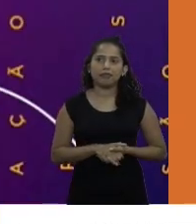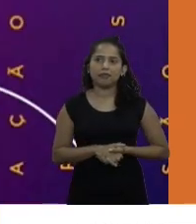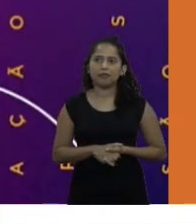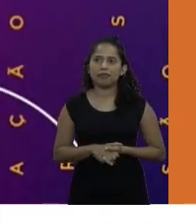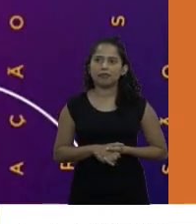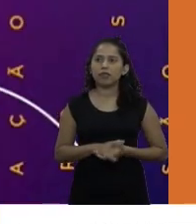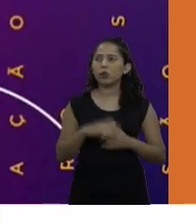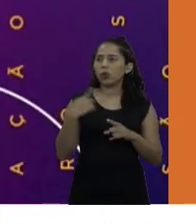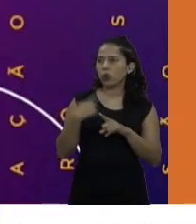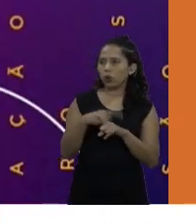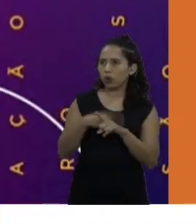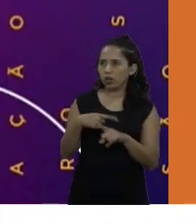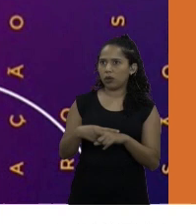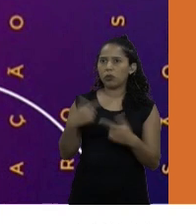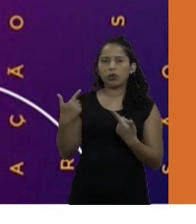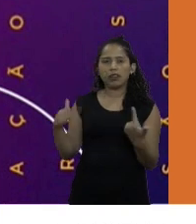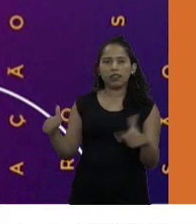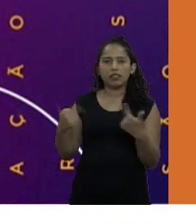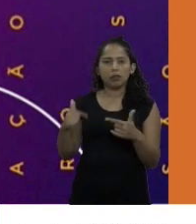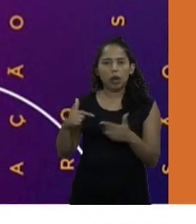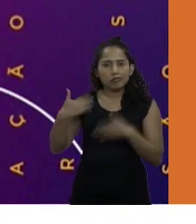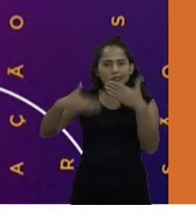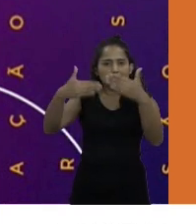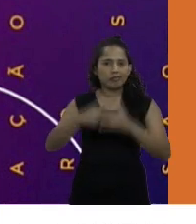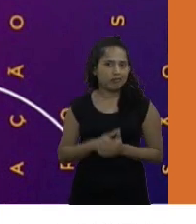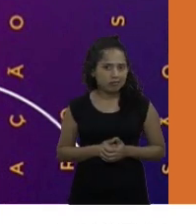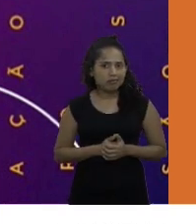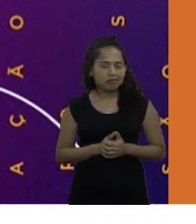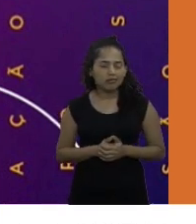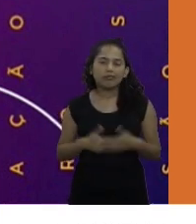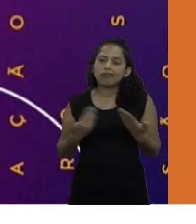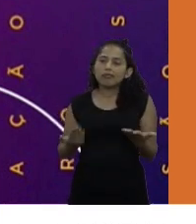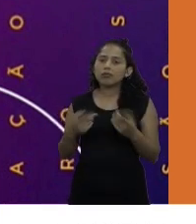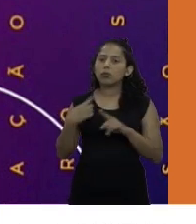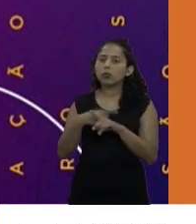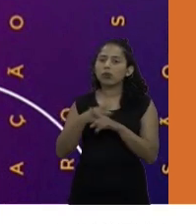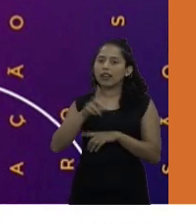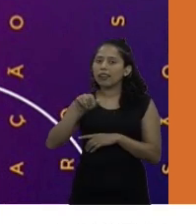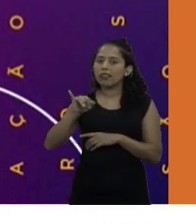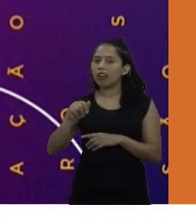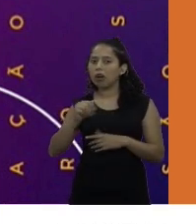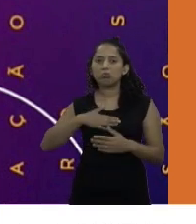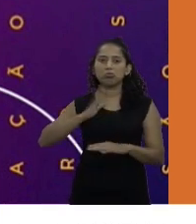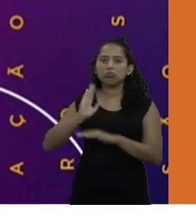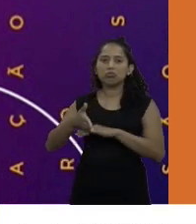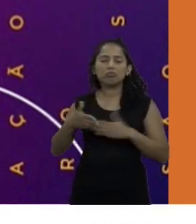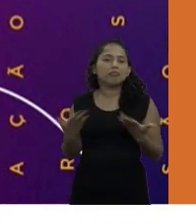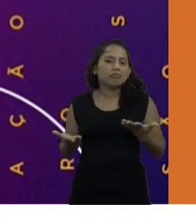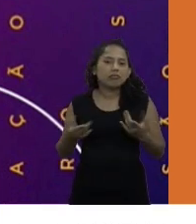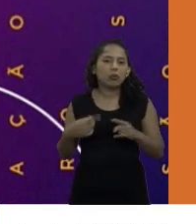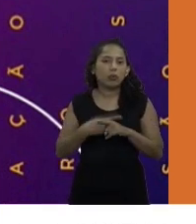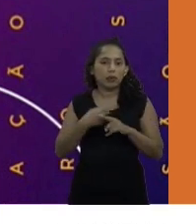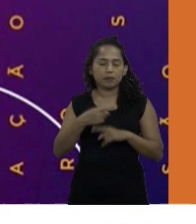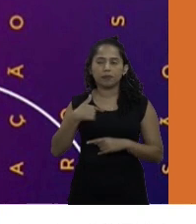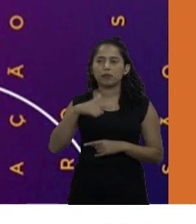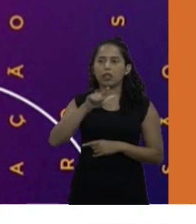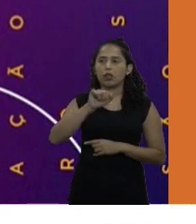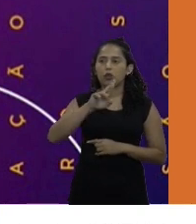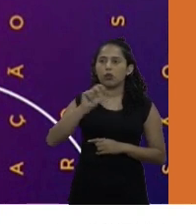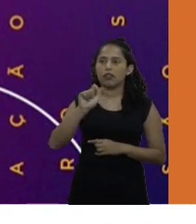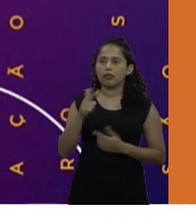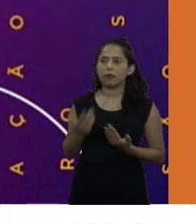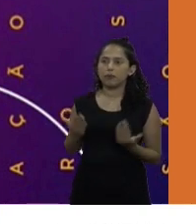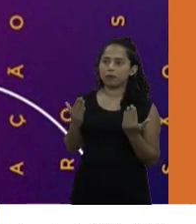E por que que o trabalho vai muito além da IA? Em 2011, eu passei num programa de trainee da L'Oréal e eu vim de uma situação de